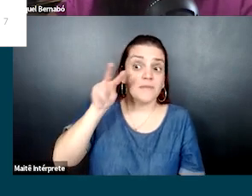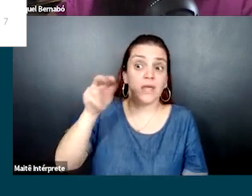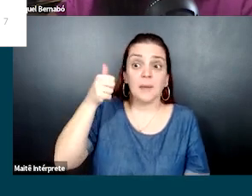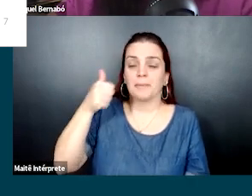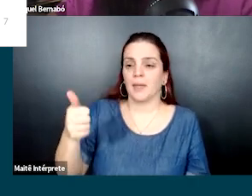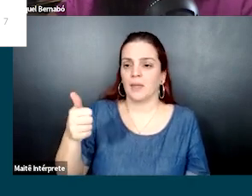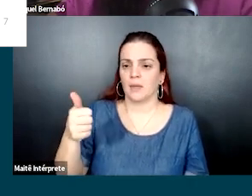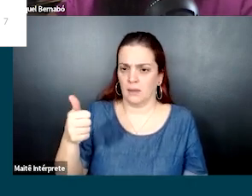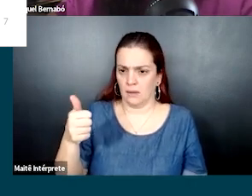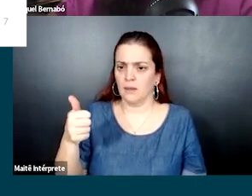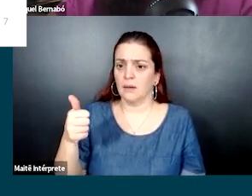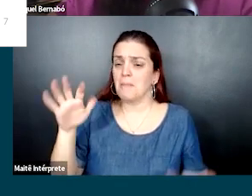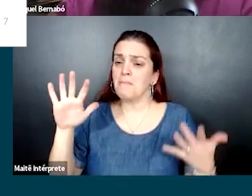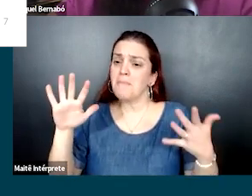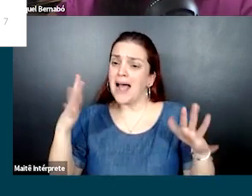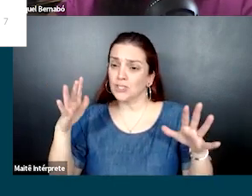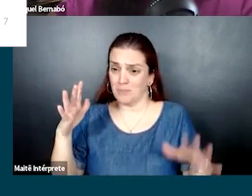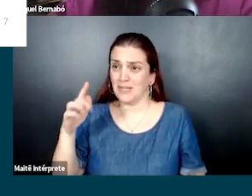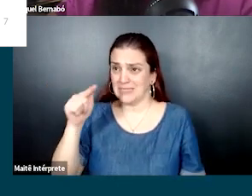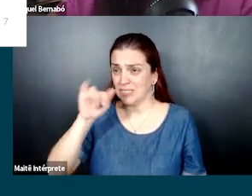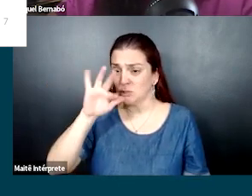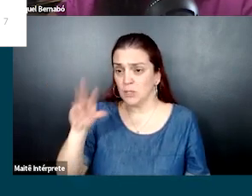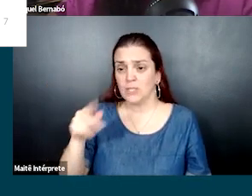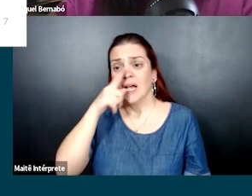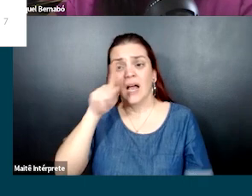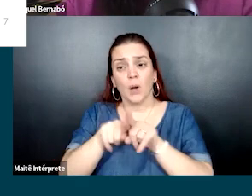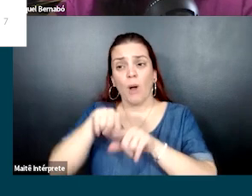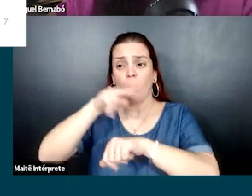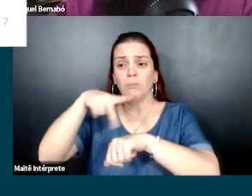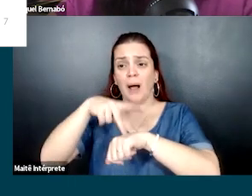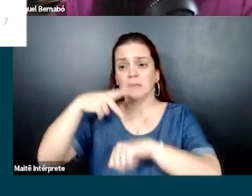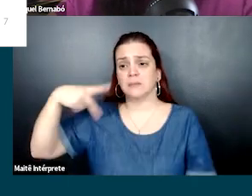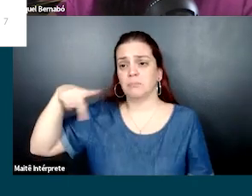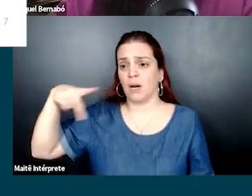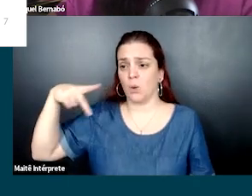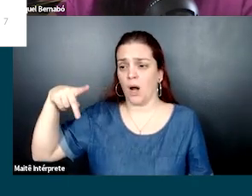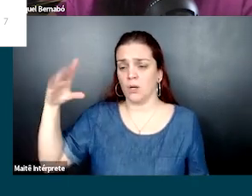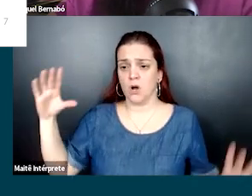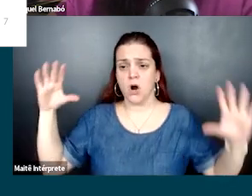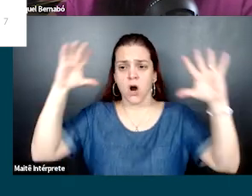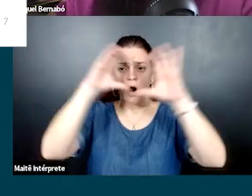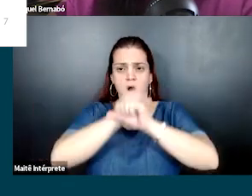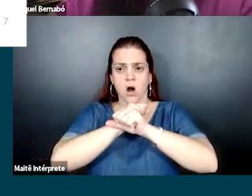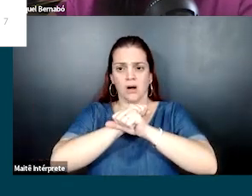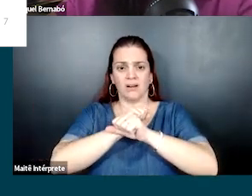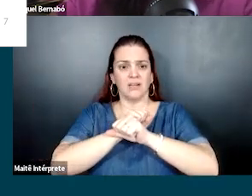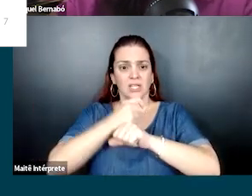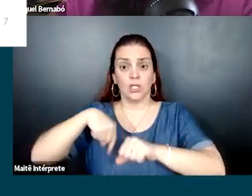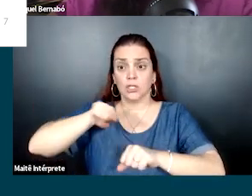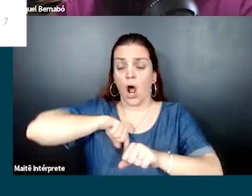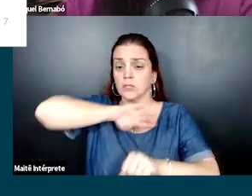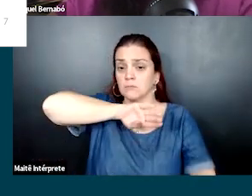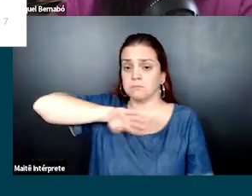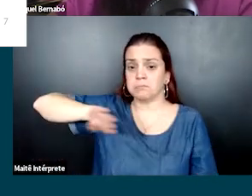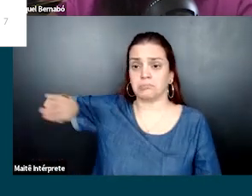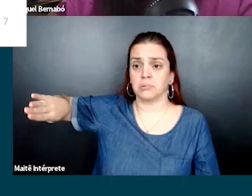Para fim de comparação, esse número é mais ou menos o número da população do Paraguai. Então, quer dizer, em pleno plano de crescimento, a